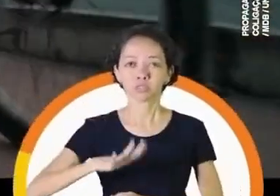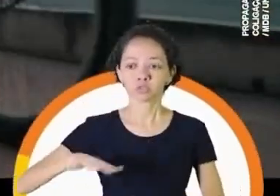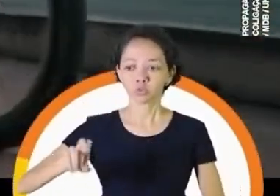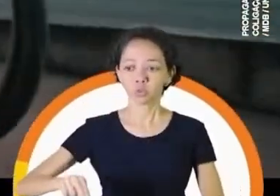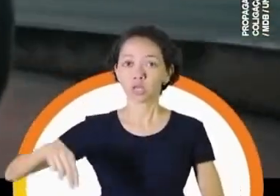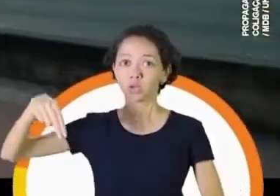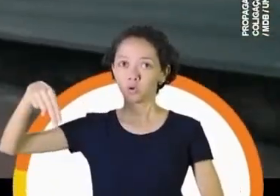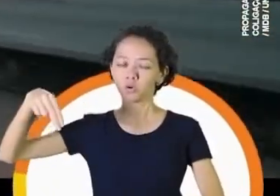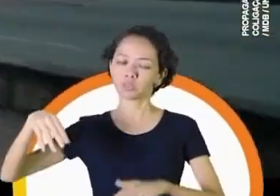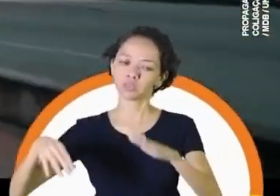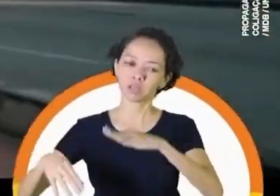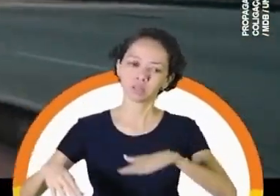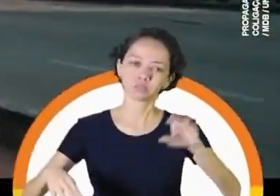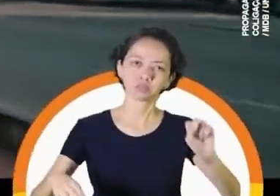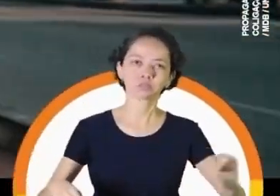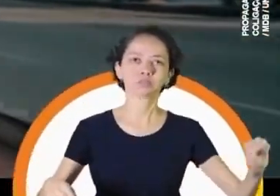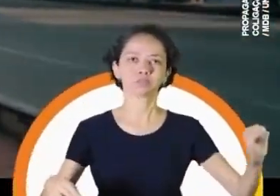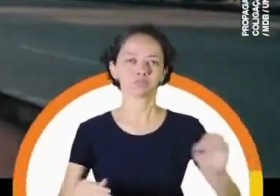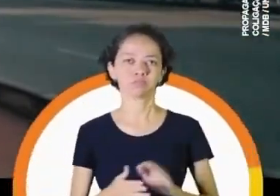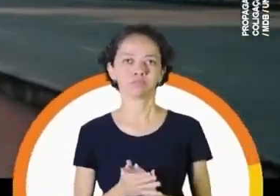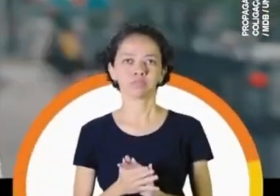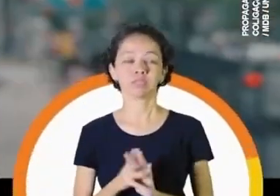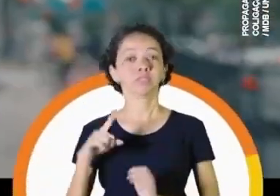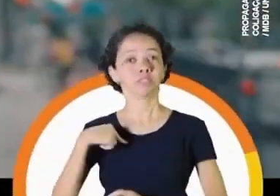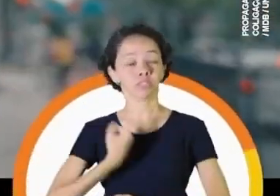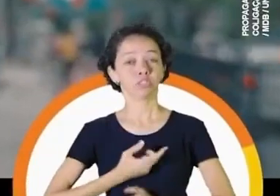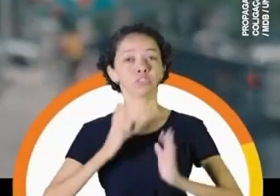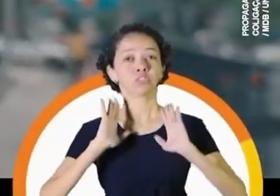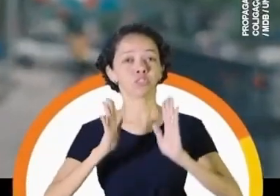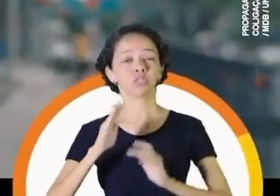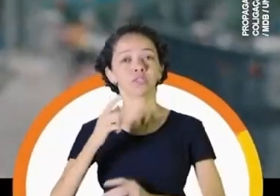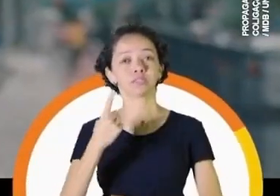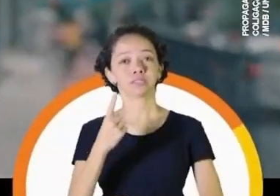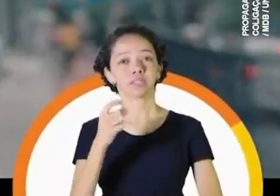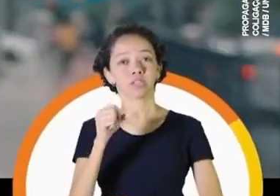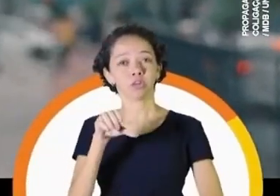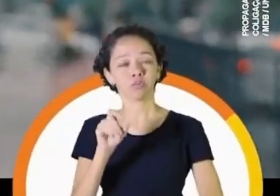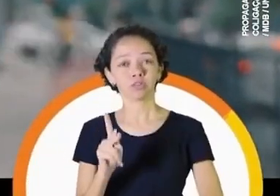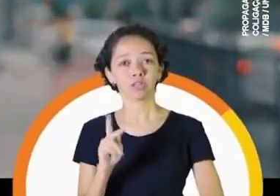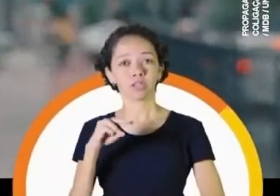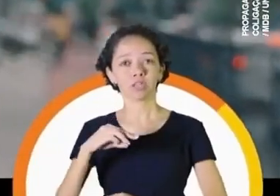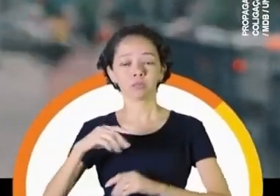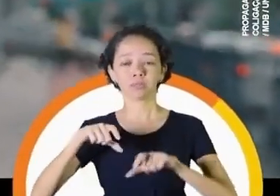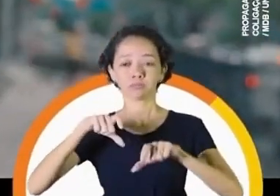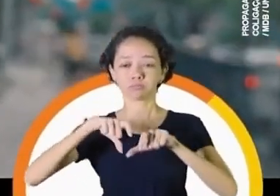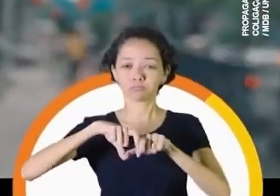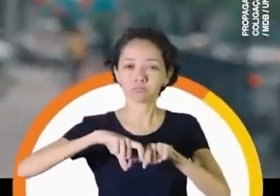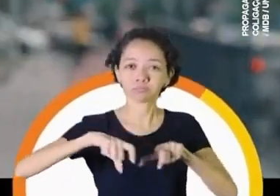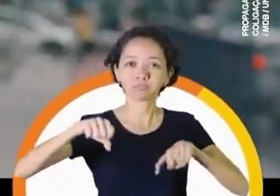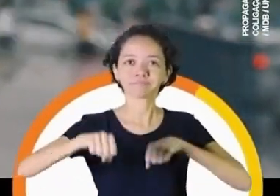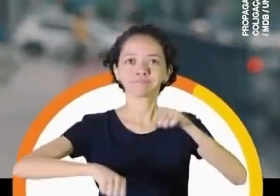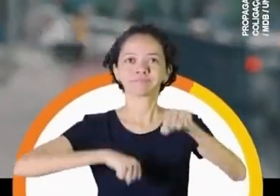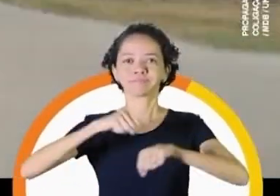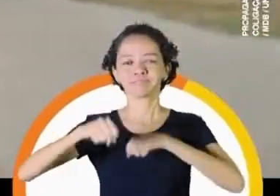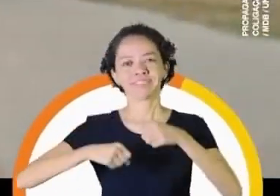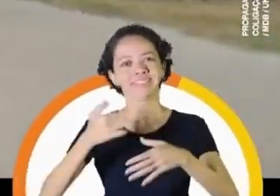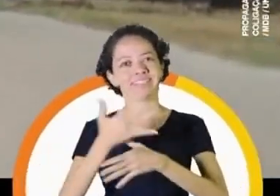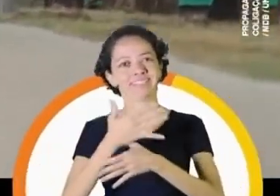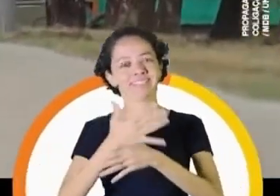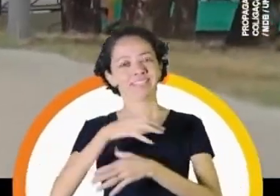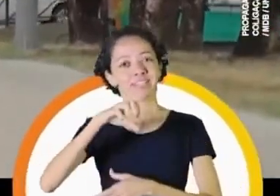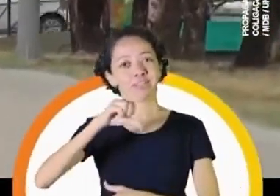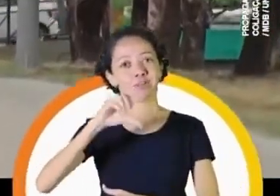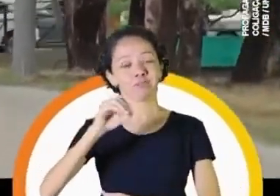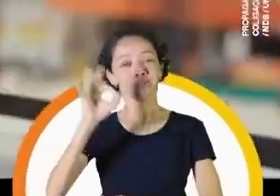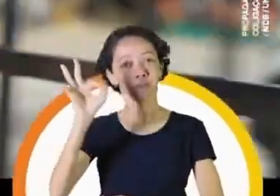conectam a Zona Norte, o Centro e a Zona Sul. Com isso, a gente já chega a 190 quilômetros de malha cicloviária na cidade e